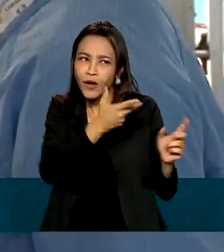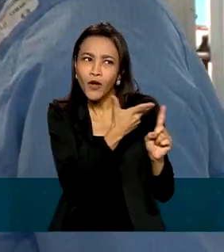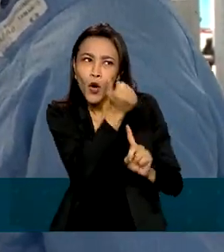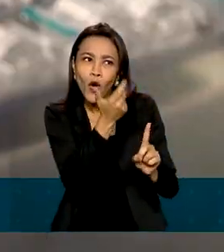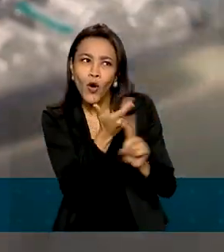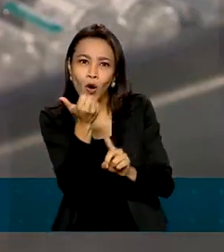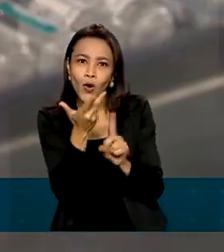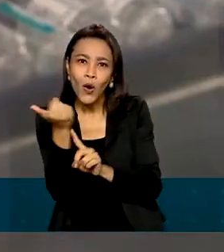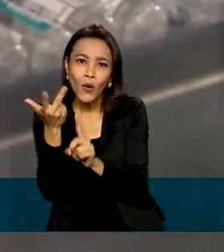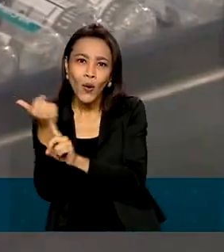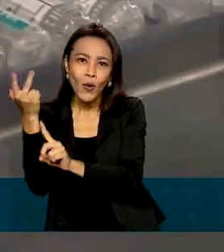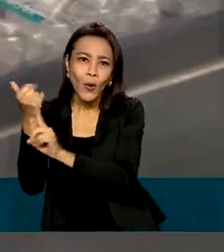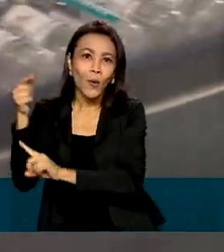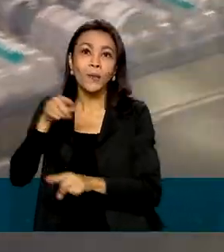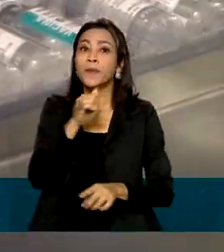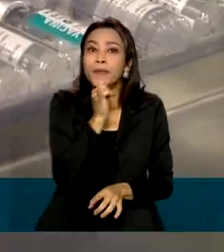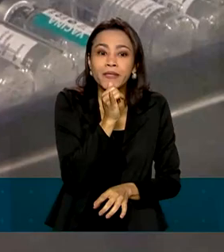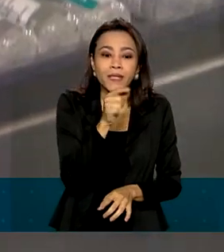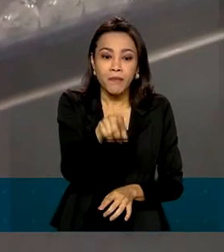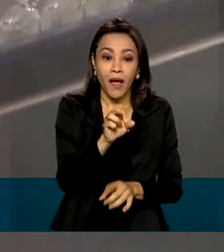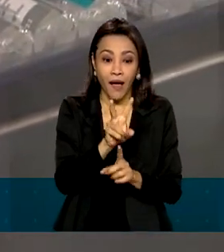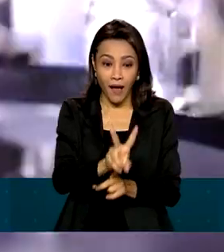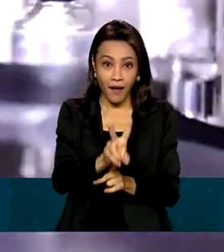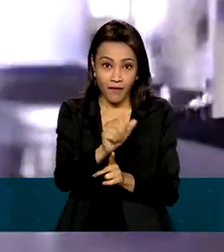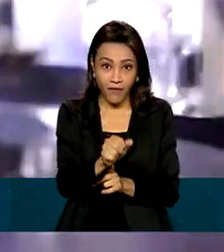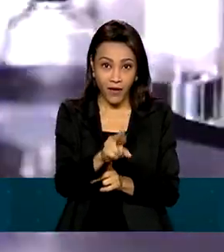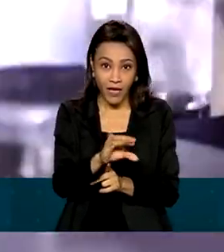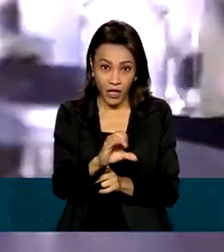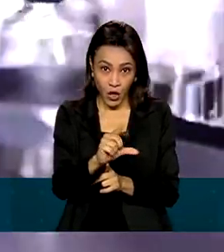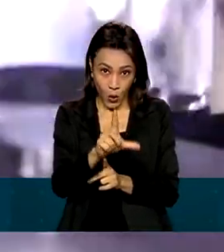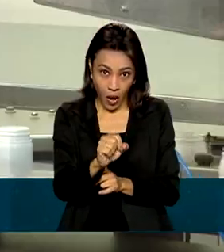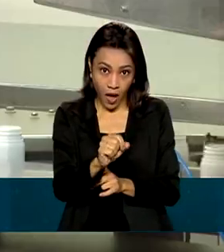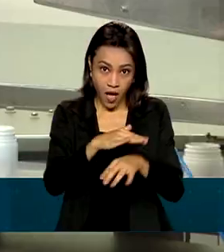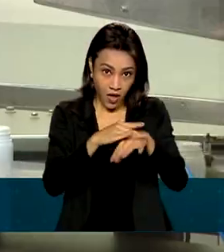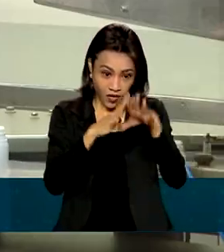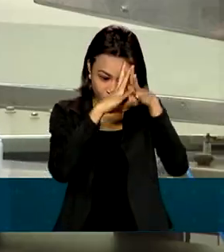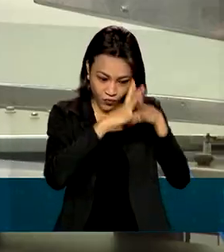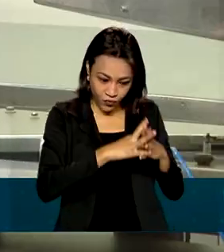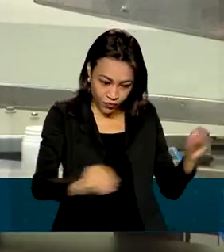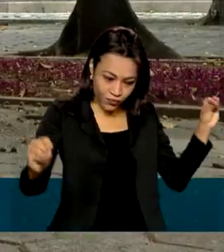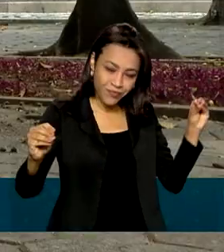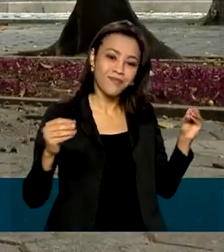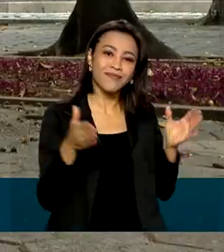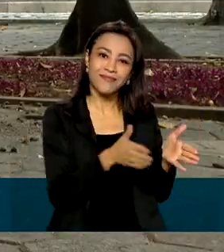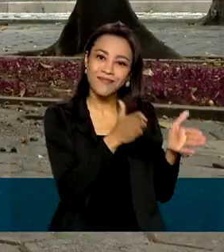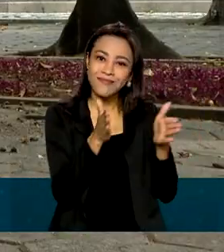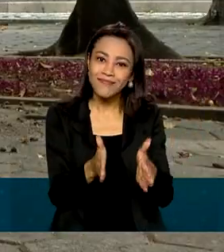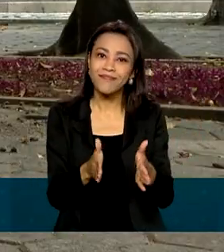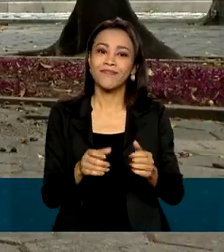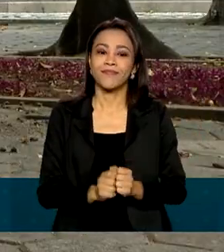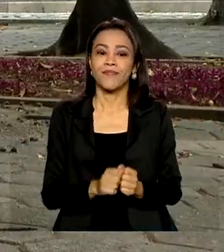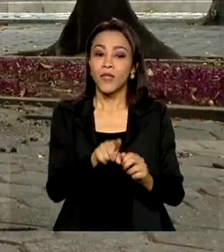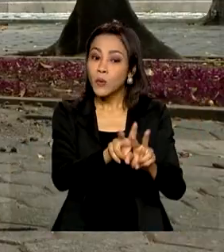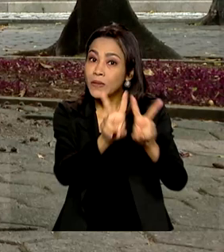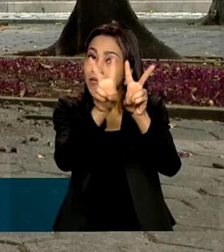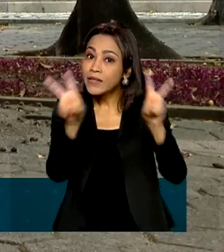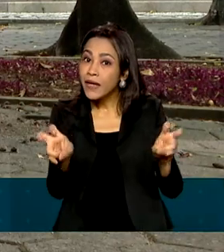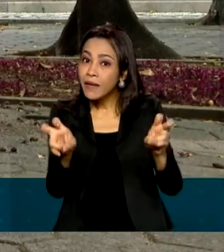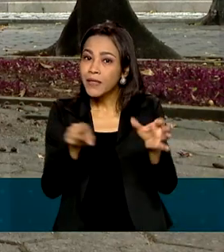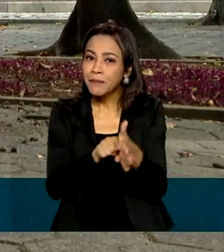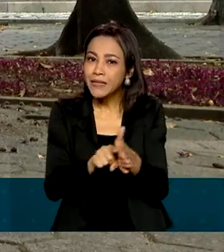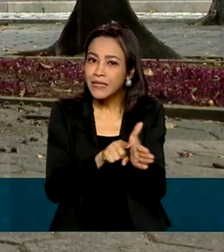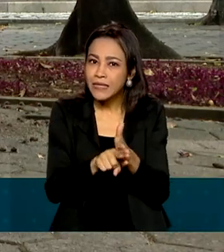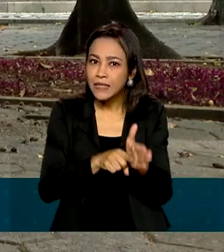conquistas, como a erradicação da varíola e a descoberta da doença de Chagas. Os temas de pesquisa são sempre os